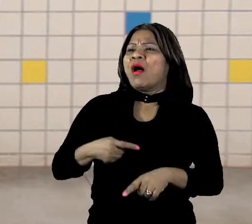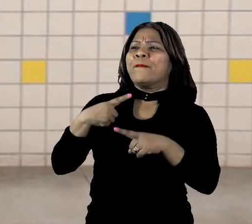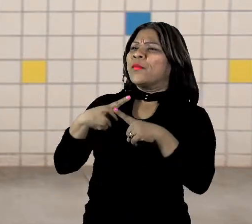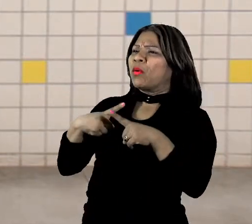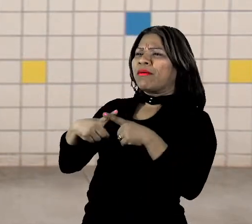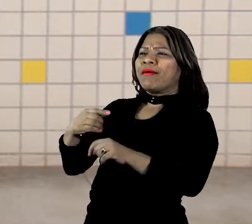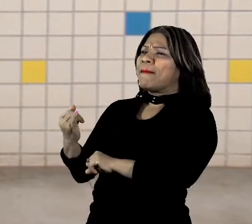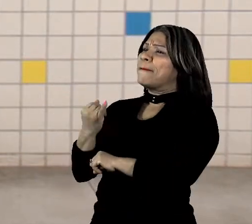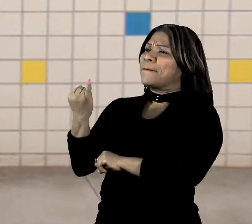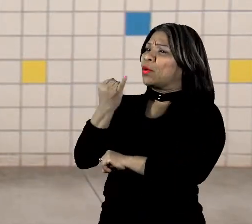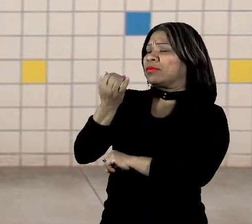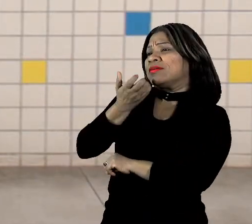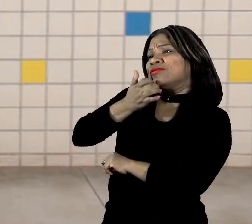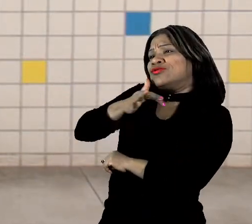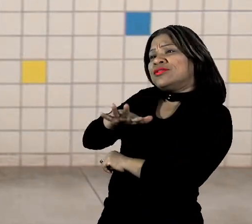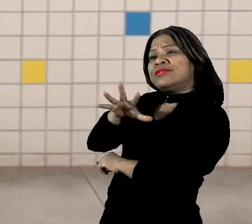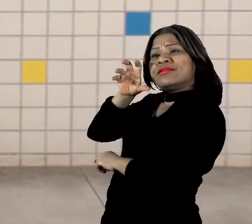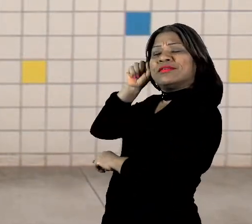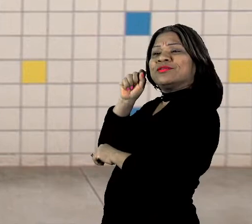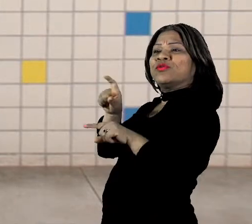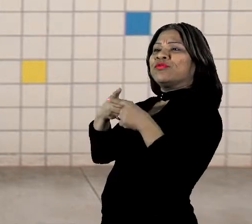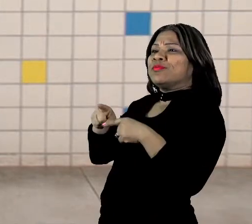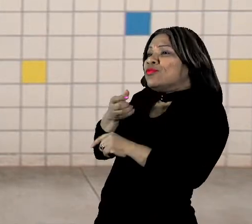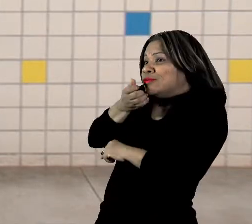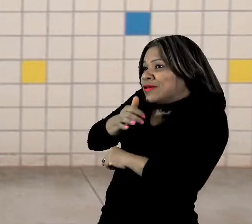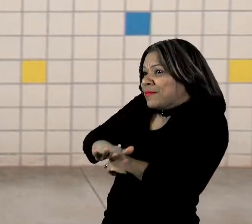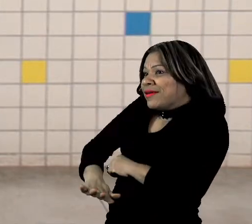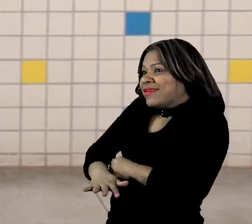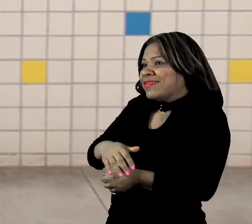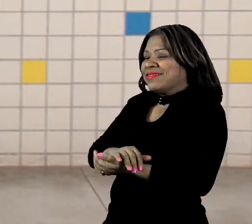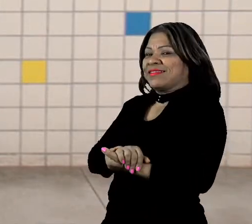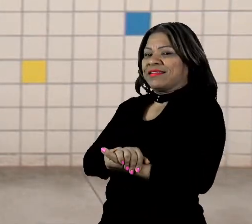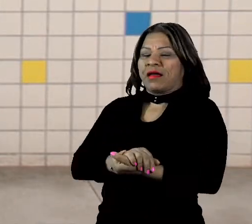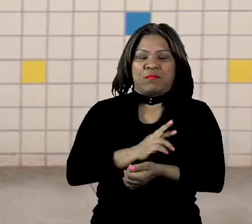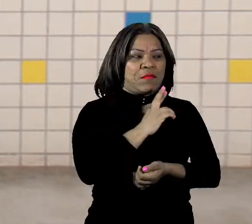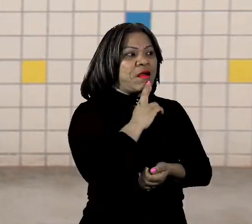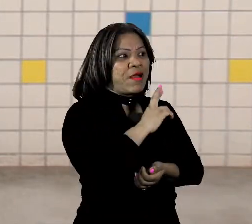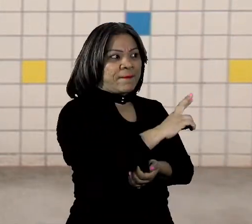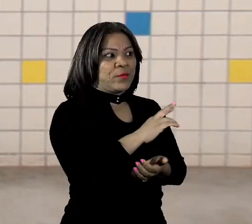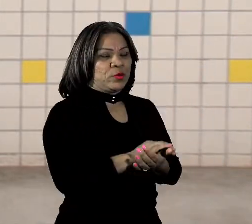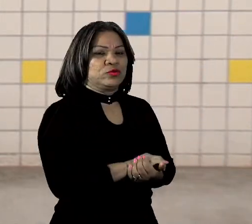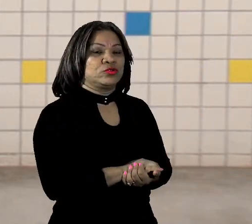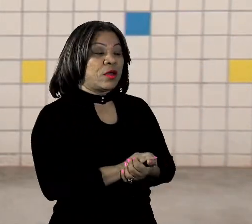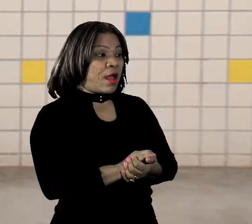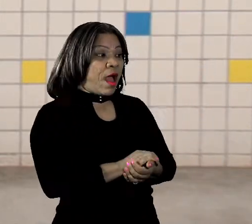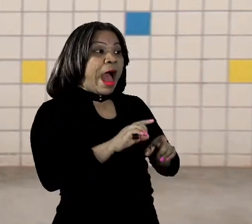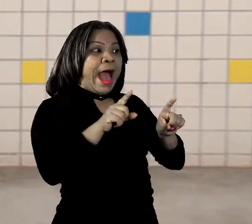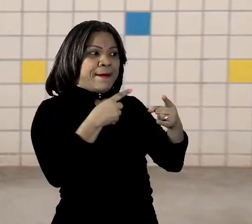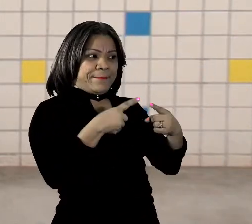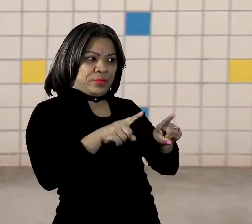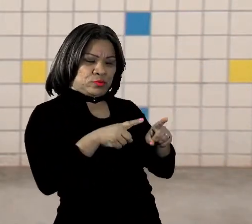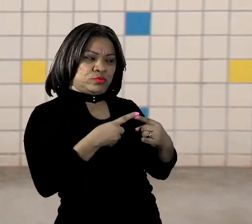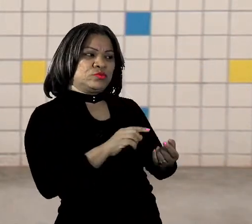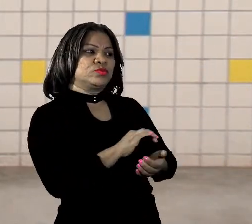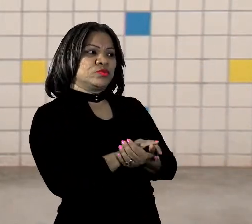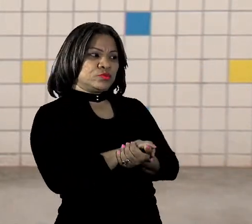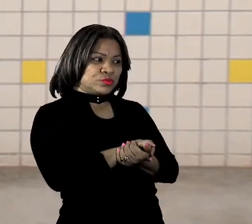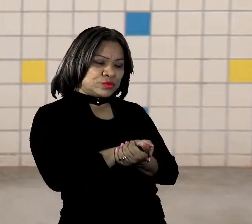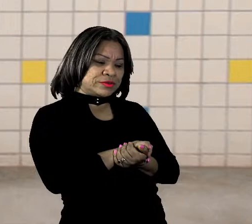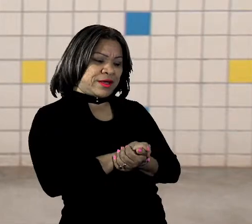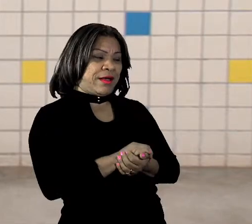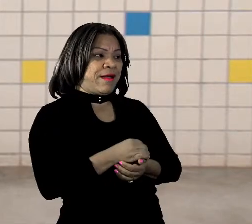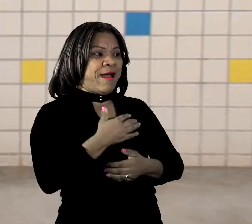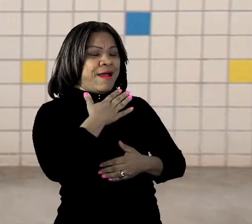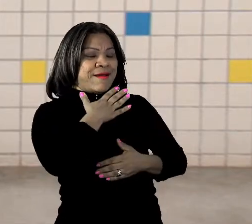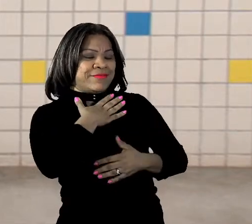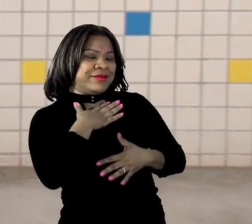as crianças ouvir música quando pequenas? E ela responde, o Paulo: a música deixa a gente mais feliz